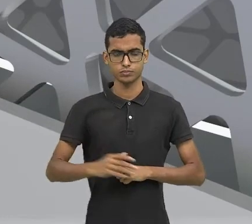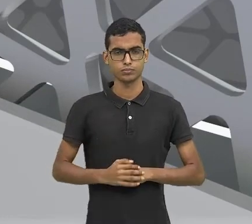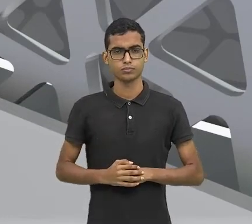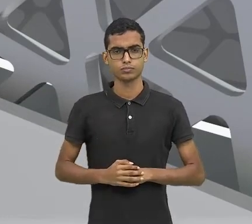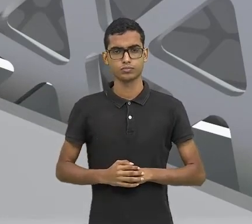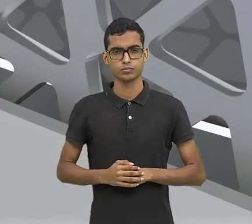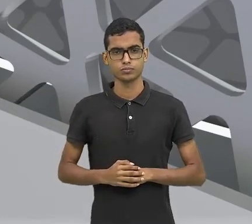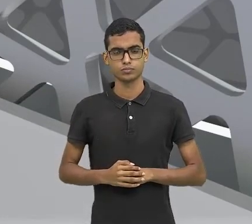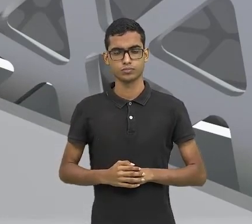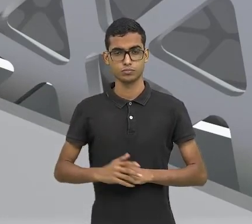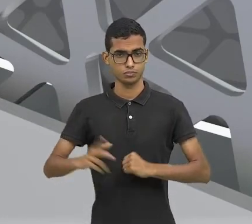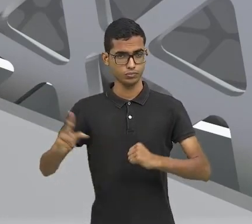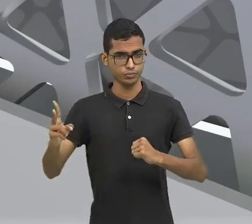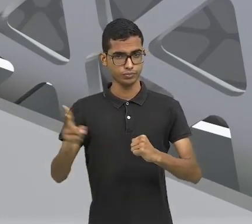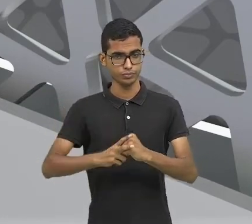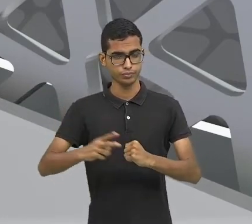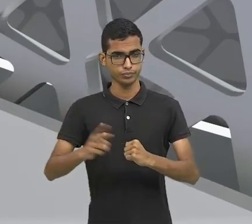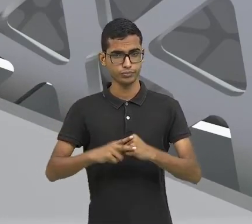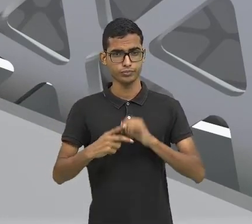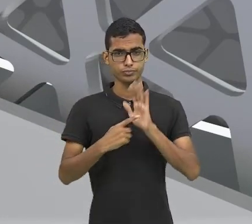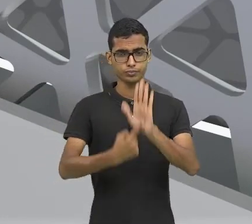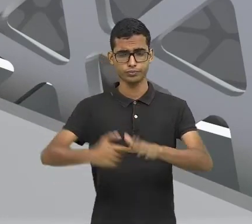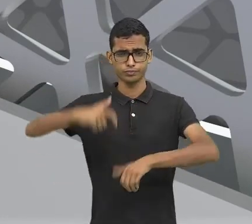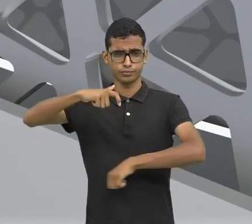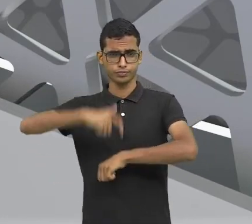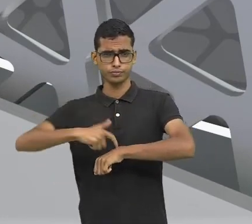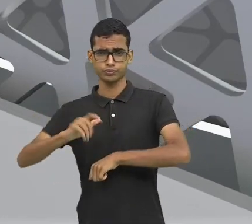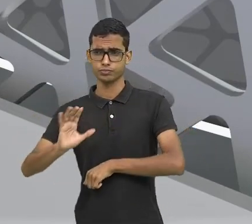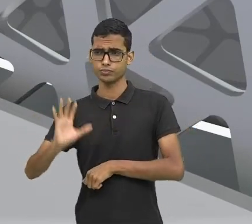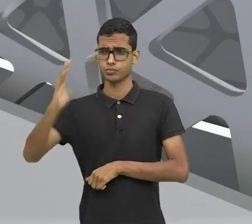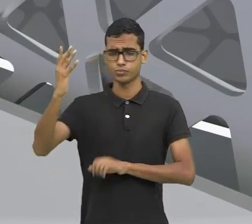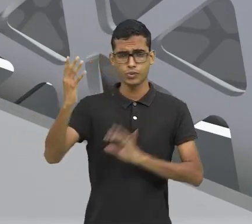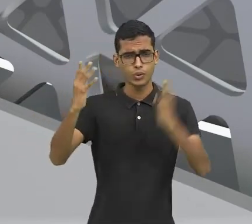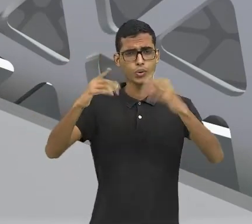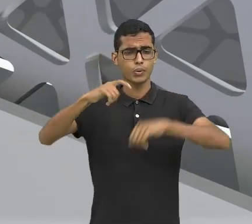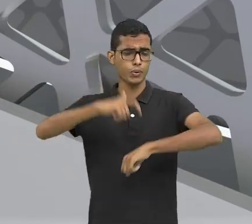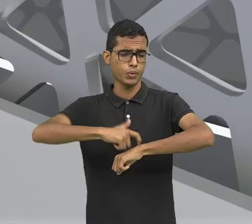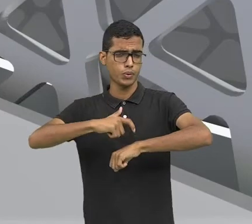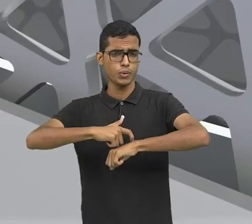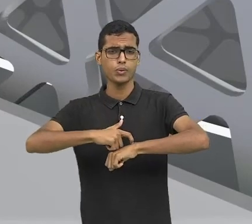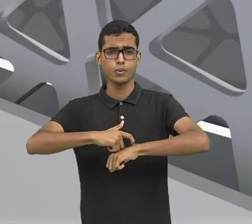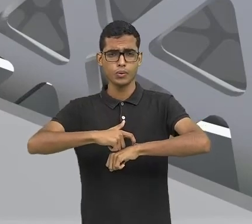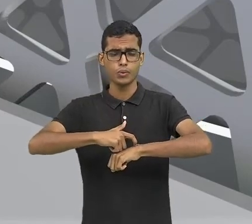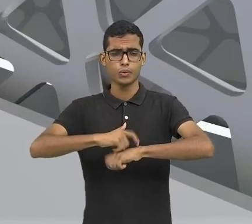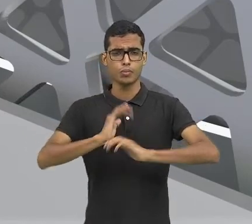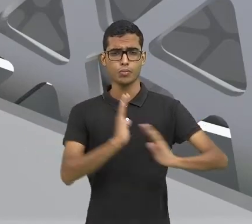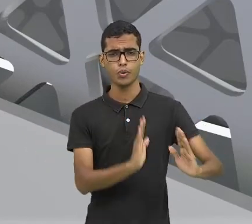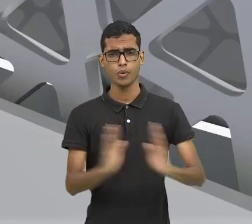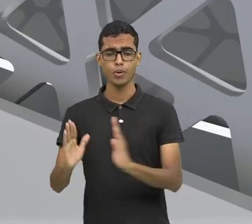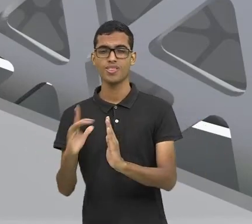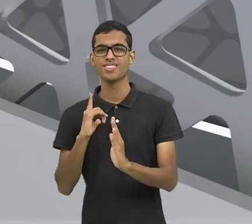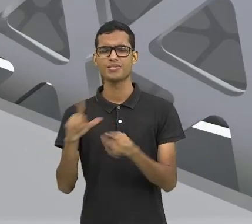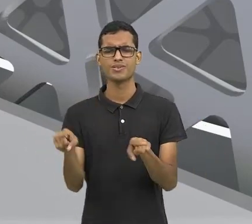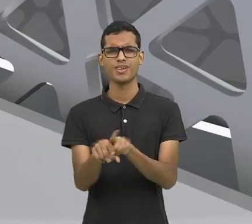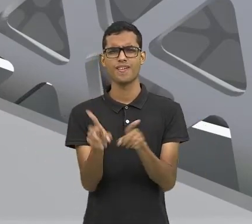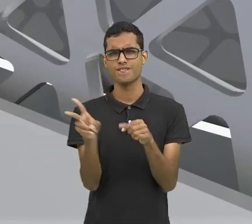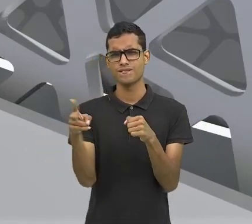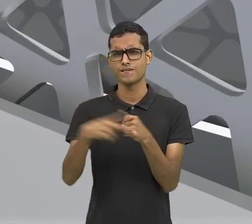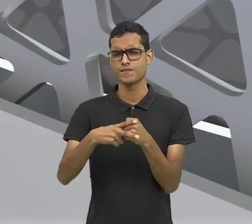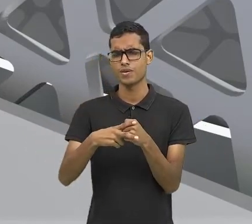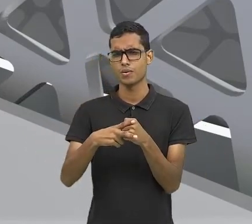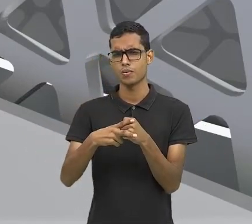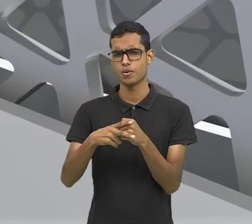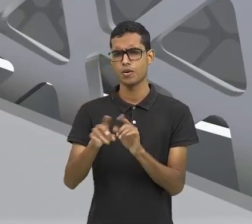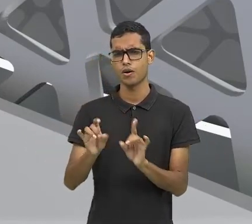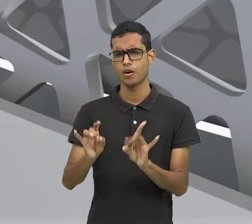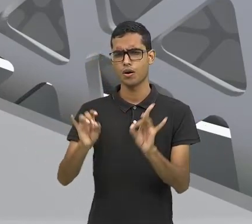Além dos verbos que expressam ideia de tempo e fenômeno da natureza, a gente tem um verbo especial que, quando é